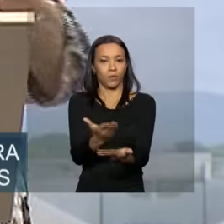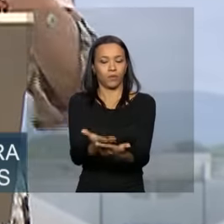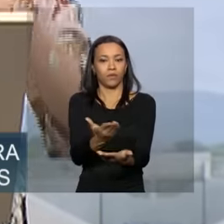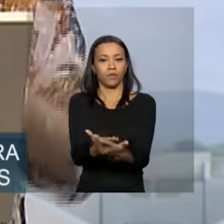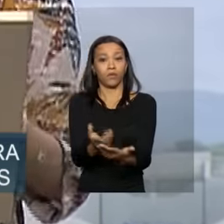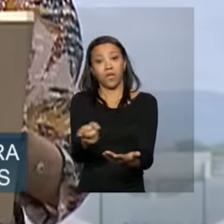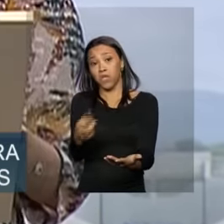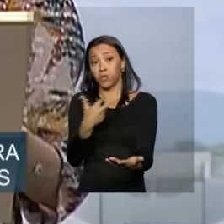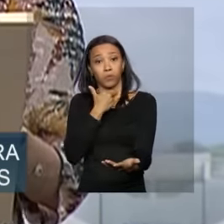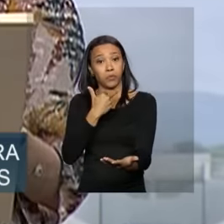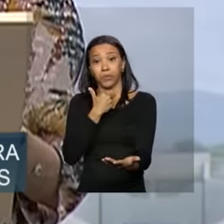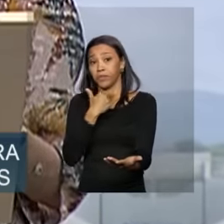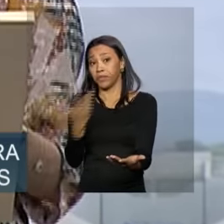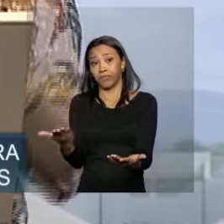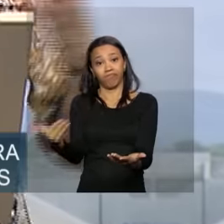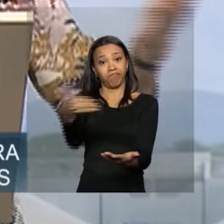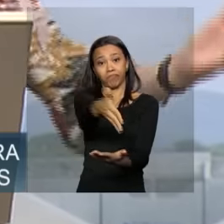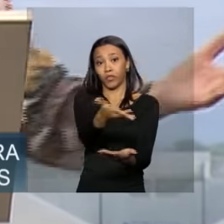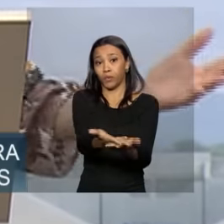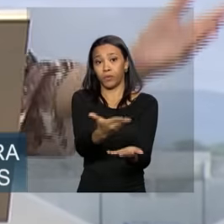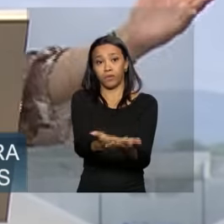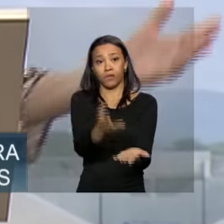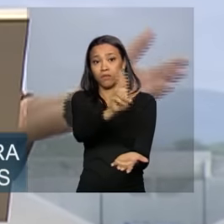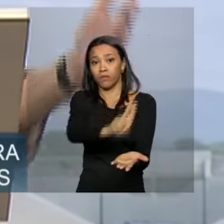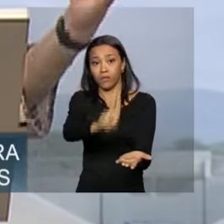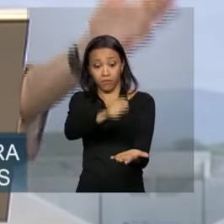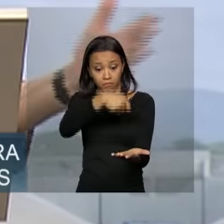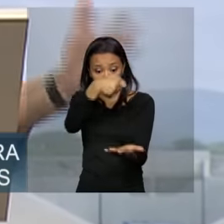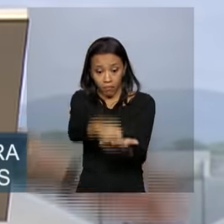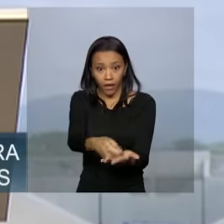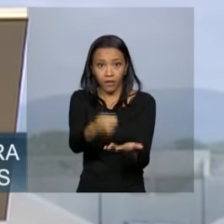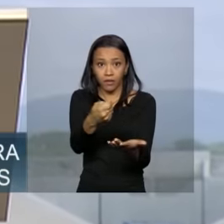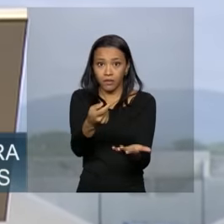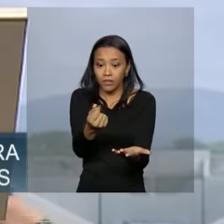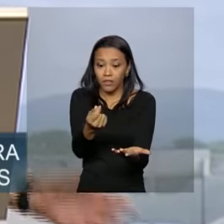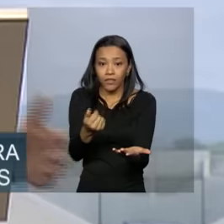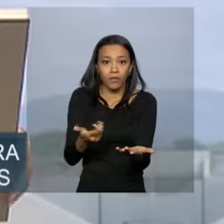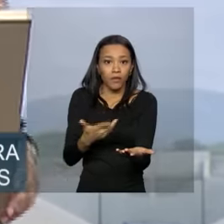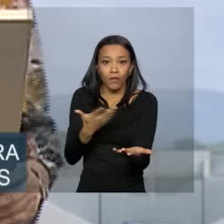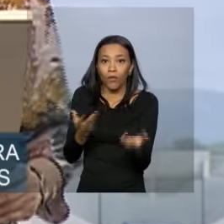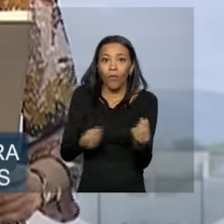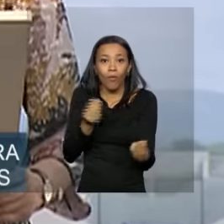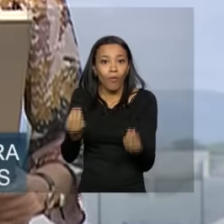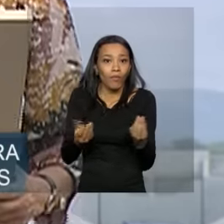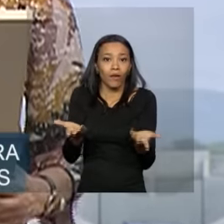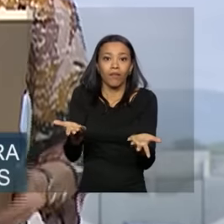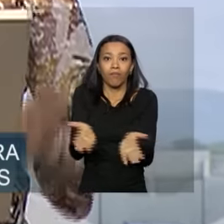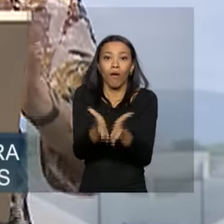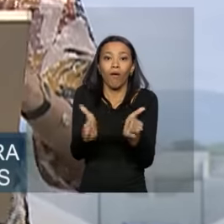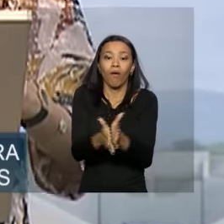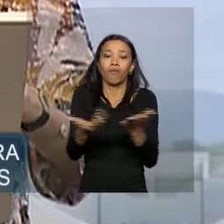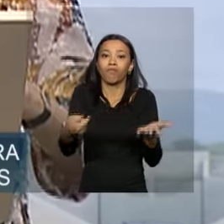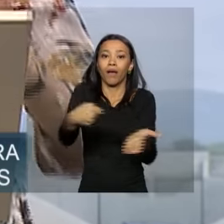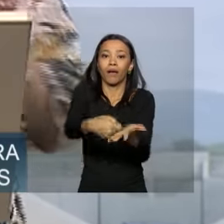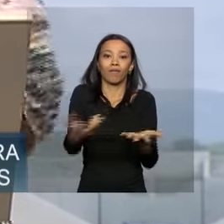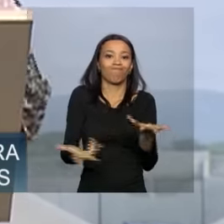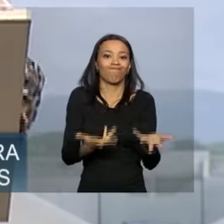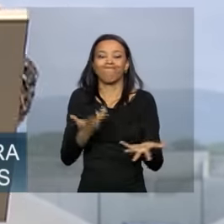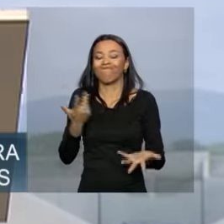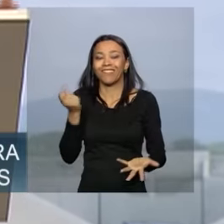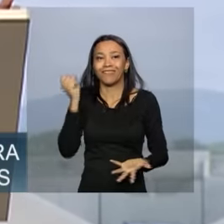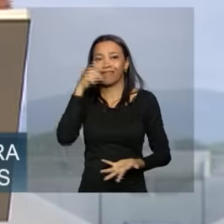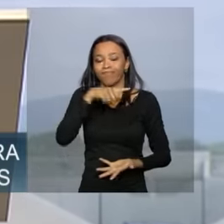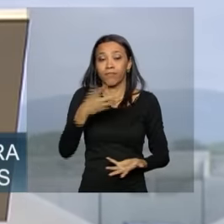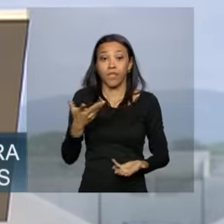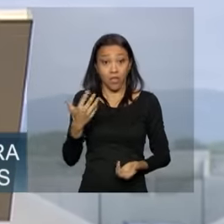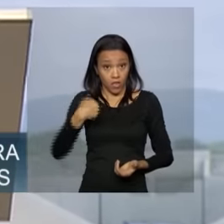até então ele não podia ter acesso, porque a universidade paga, não cabia no bolso do trabalhador. Como nós